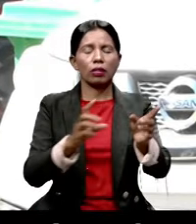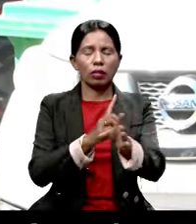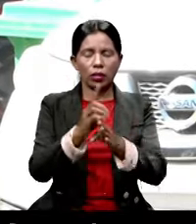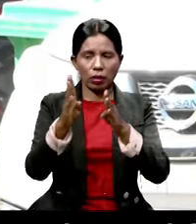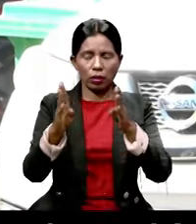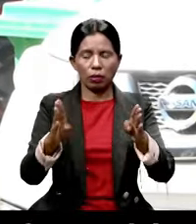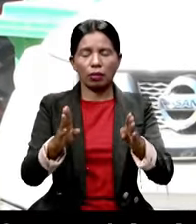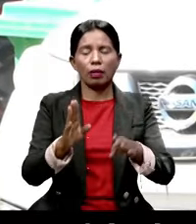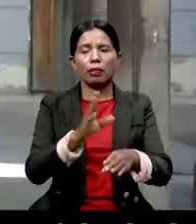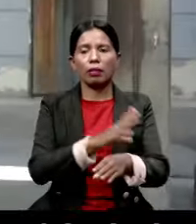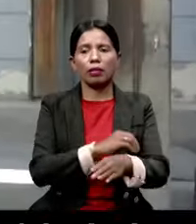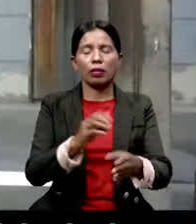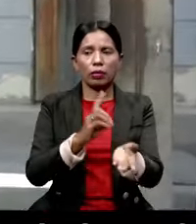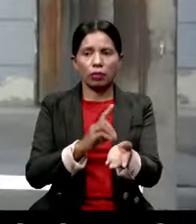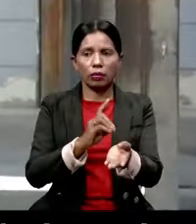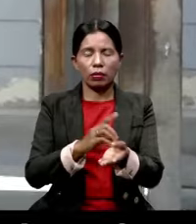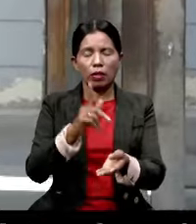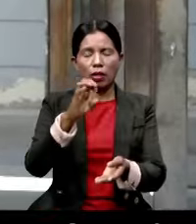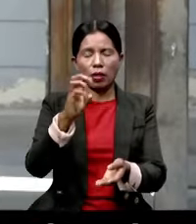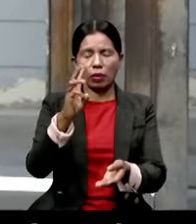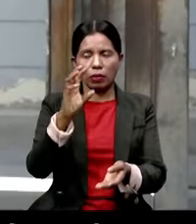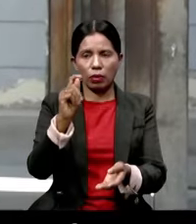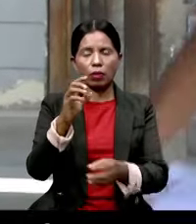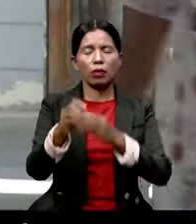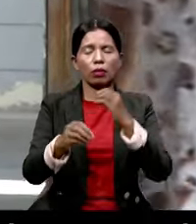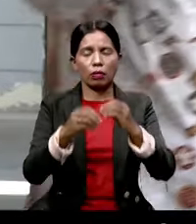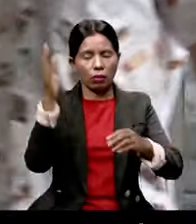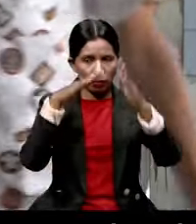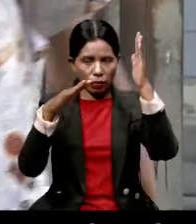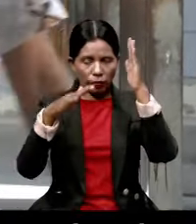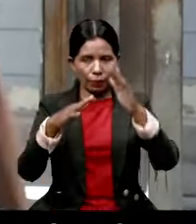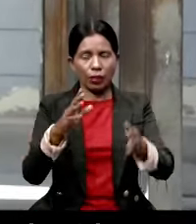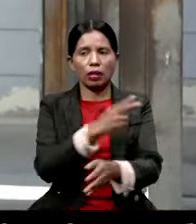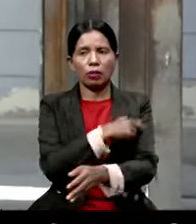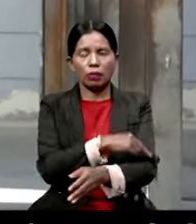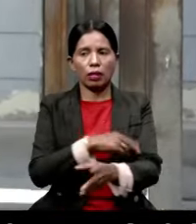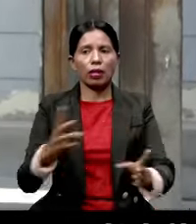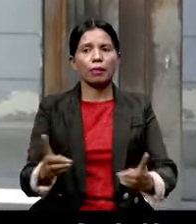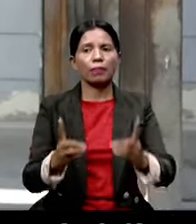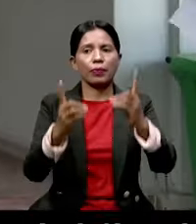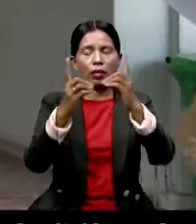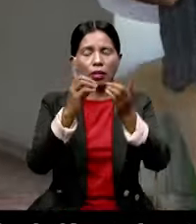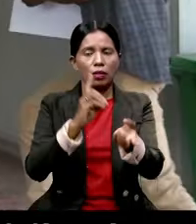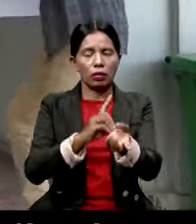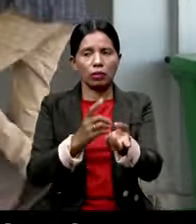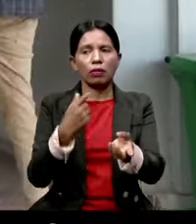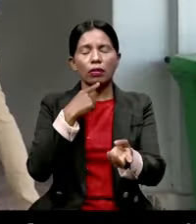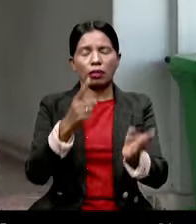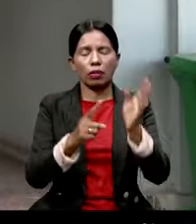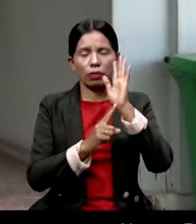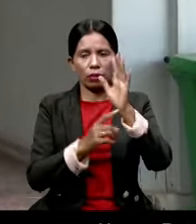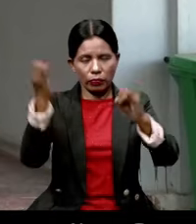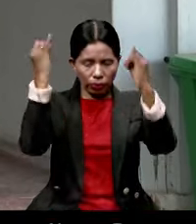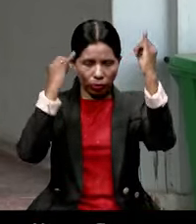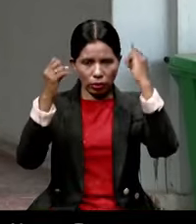clínica Bairupite, Dr. Kewen Lu Pereira, conaba problema nebe clínica refere em frente, médico ne receita foi informação